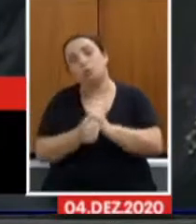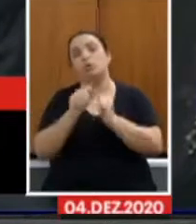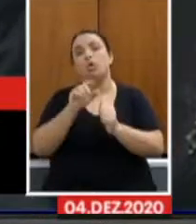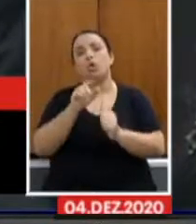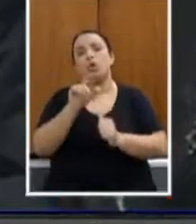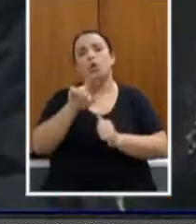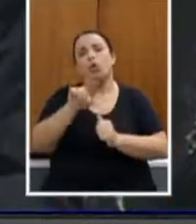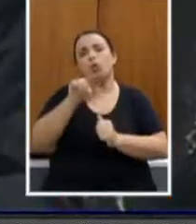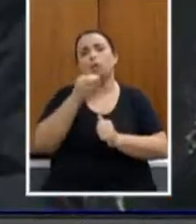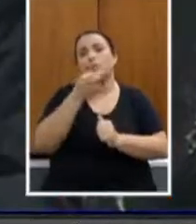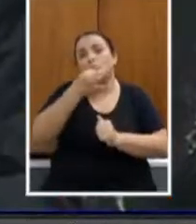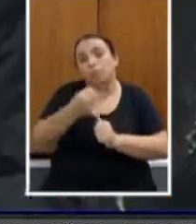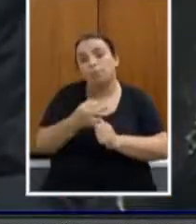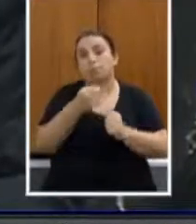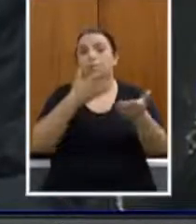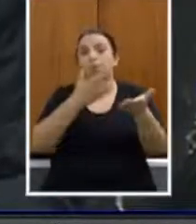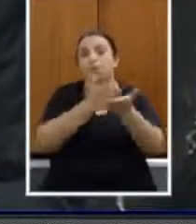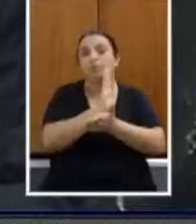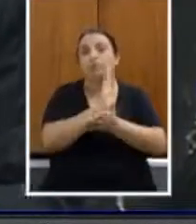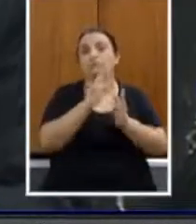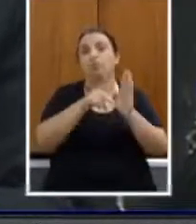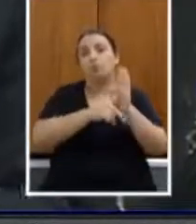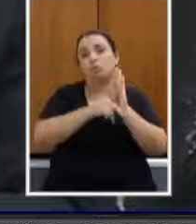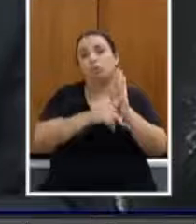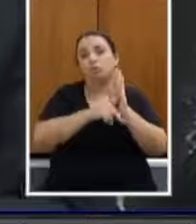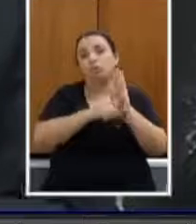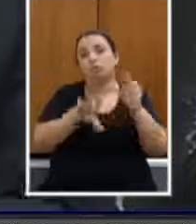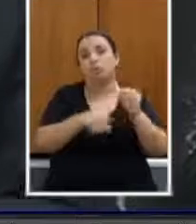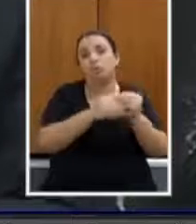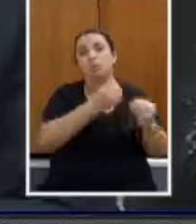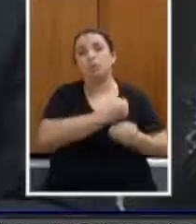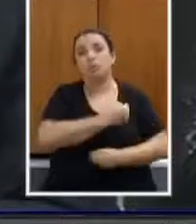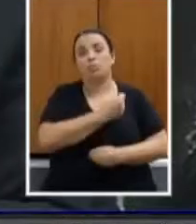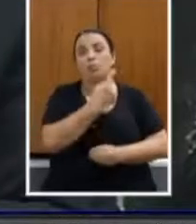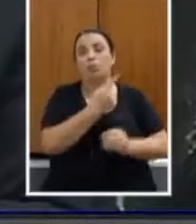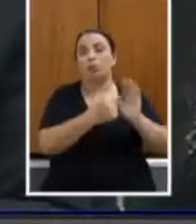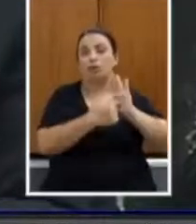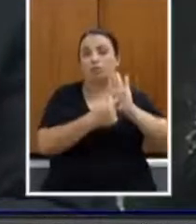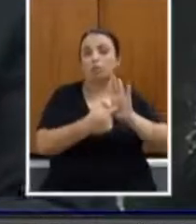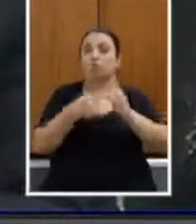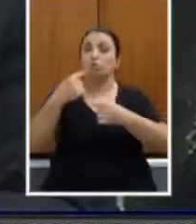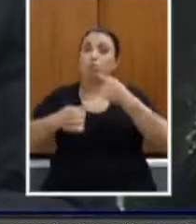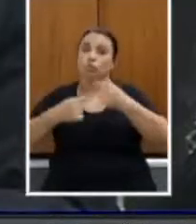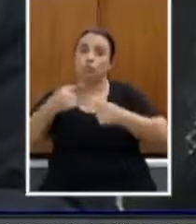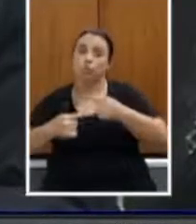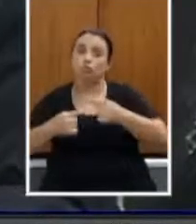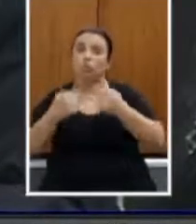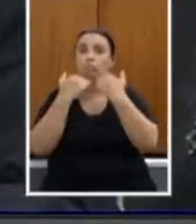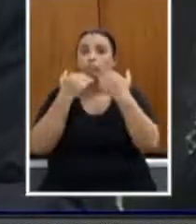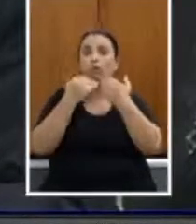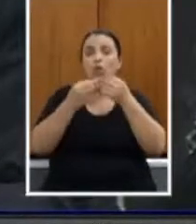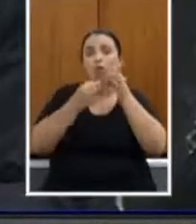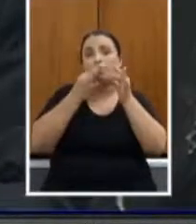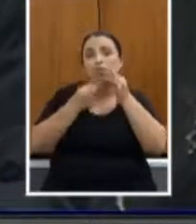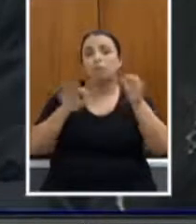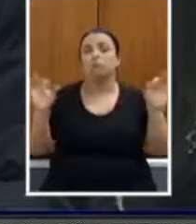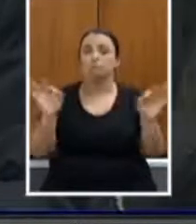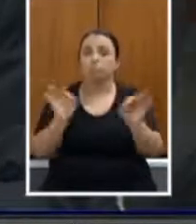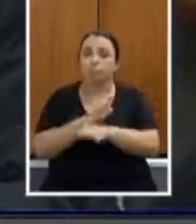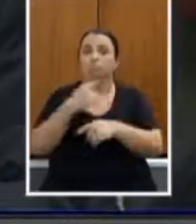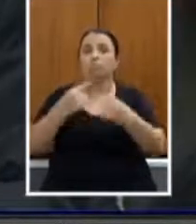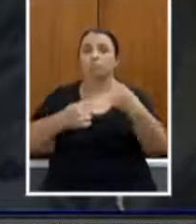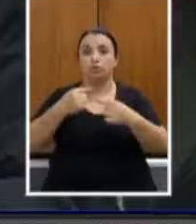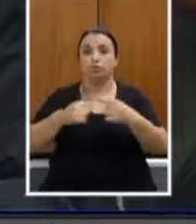primeiro turno com a emenda número 1 que apresenta. Em discussão o projeto, não há oradores inscritos, encerra-se a discussão.